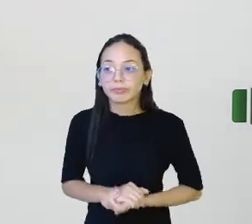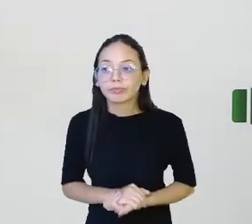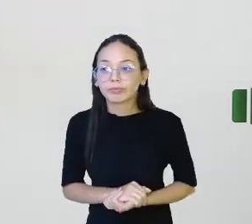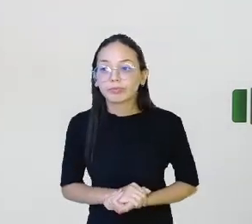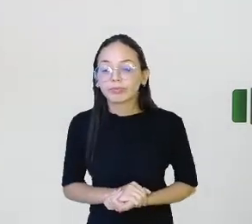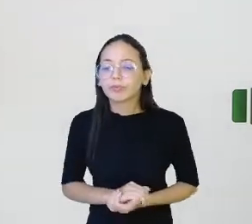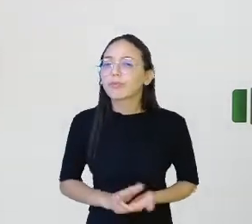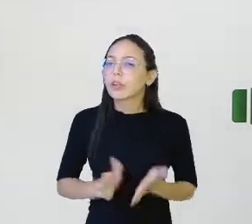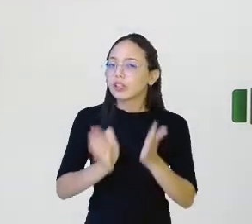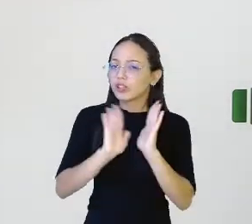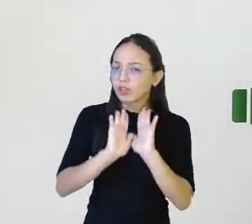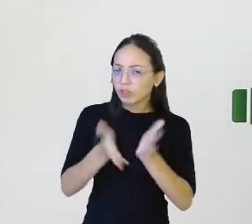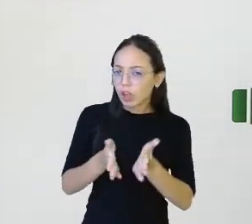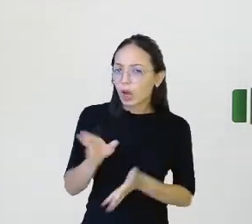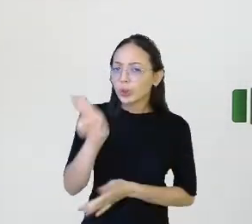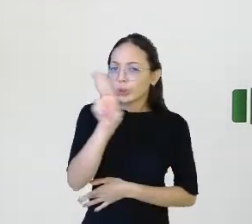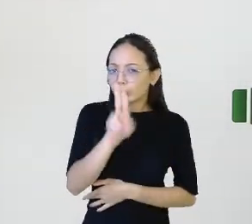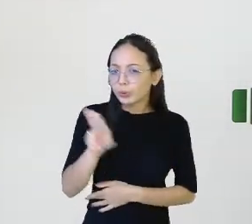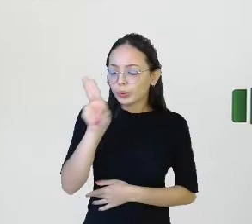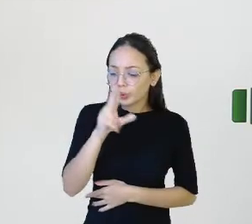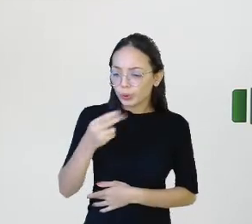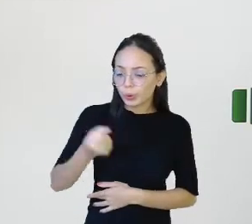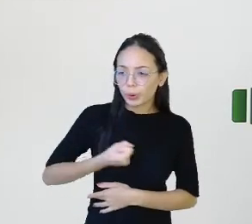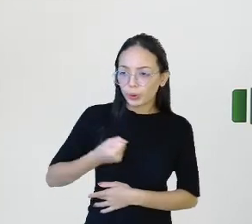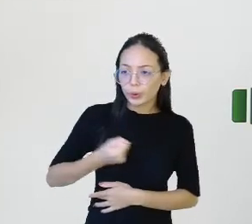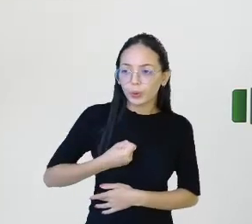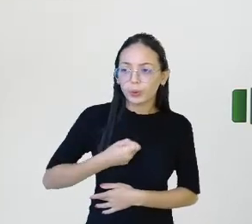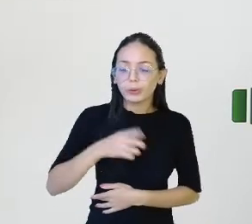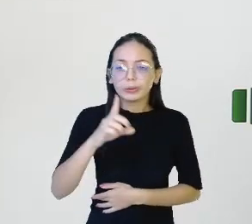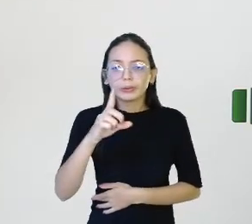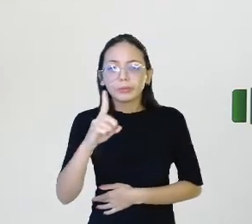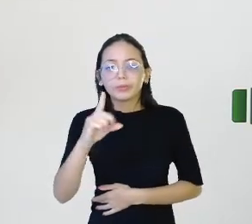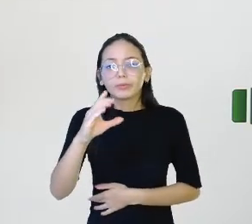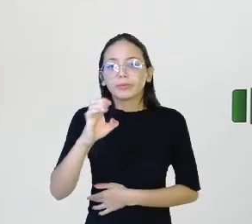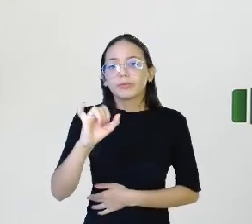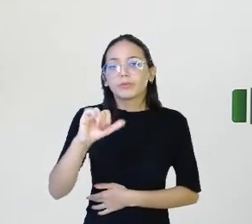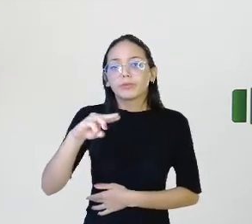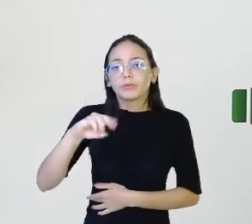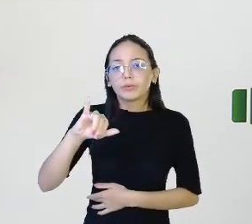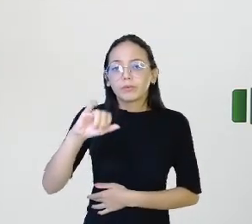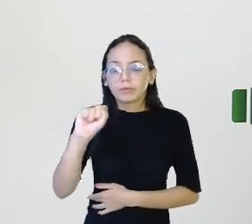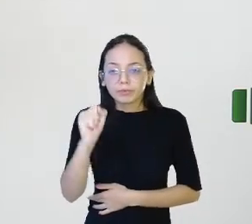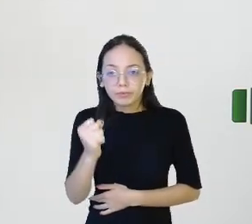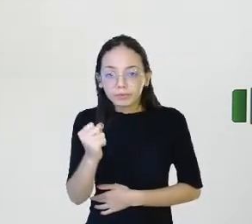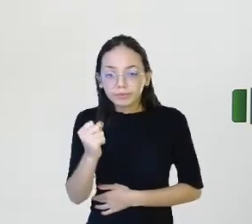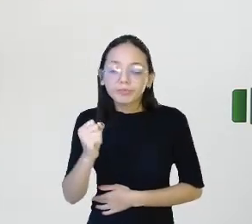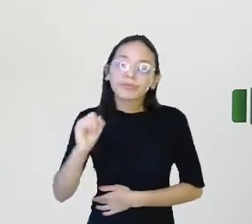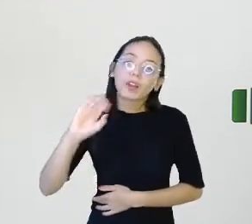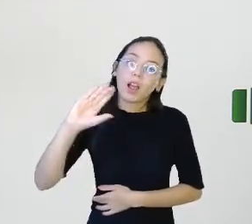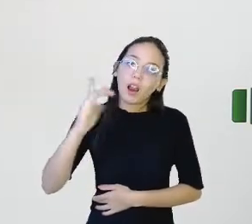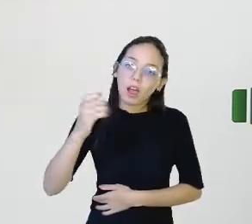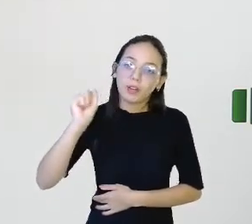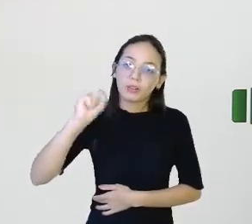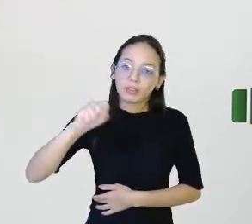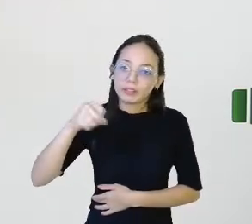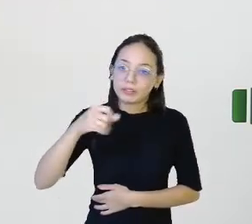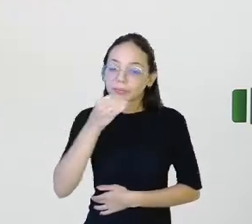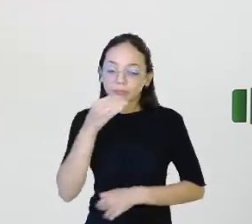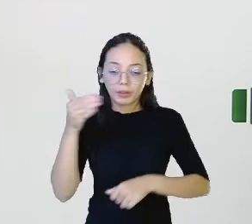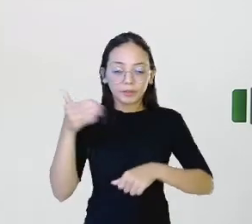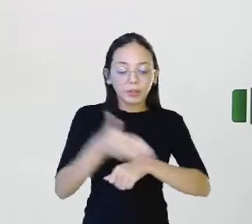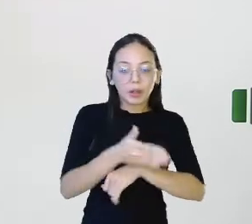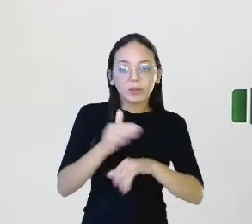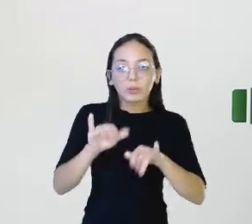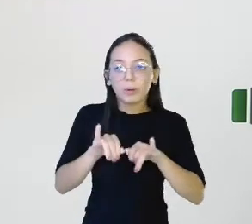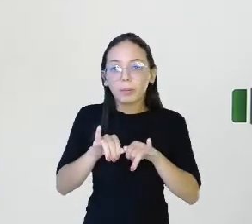Já utilizaram números decimais numa situação parecida como essa? Claro que sim. Quando você vai no